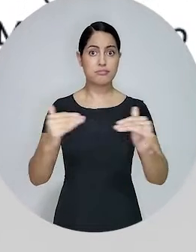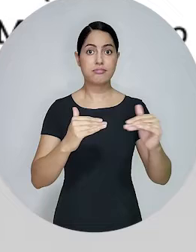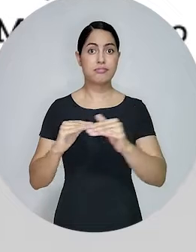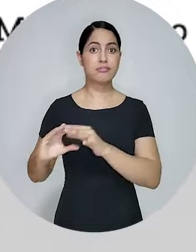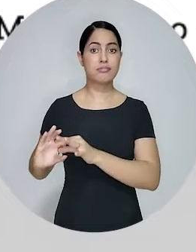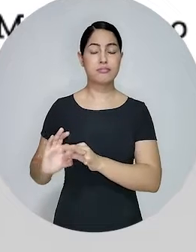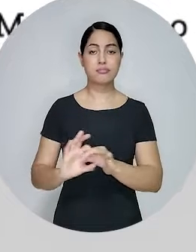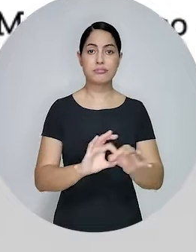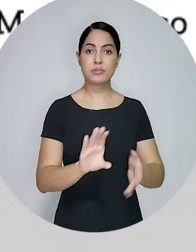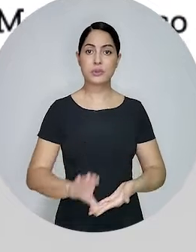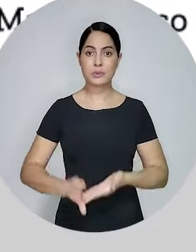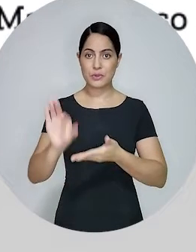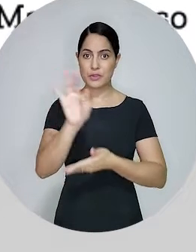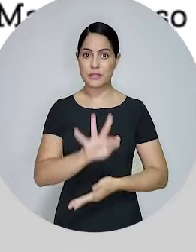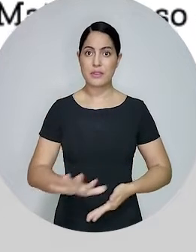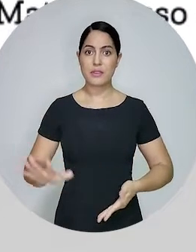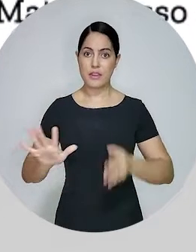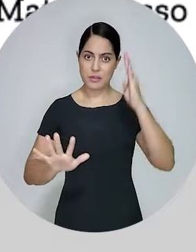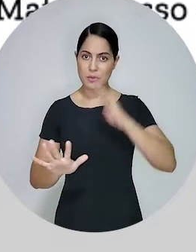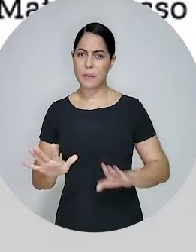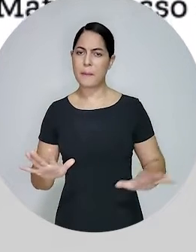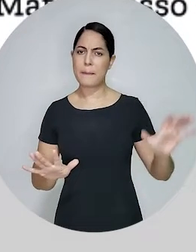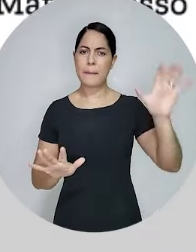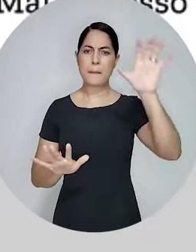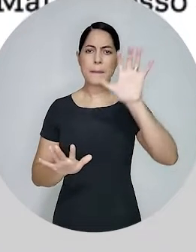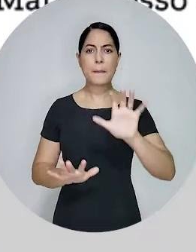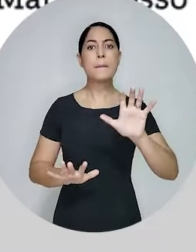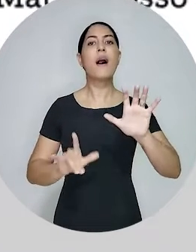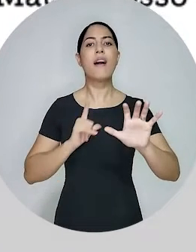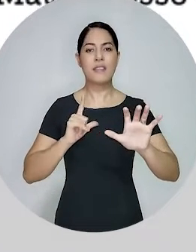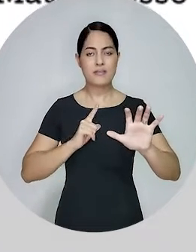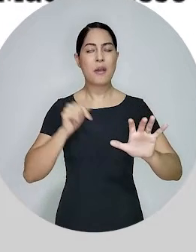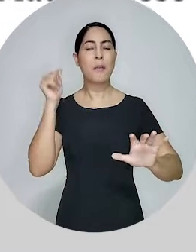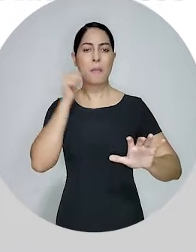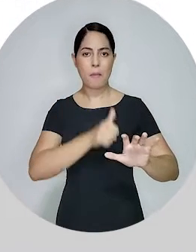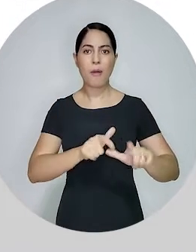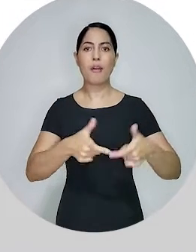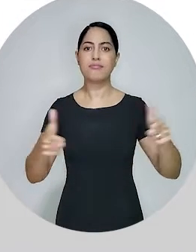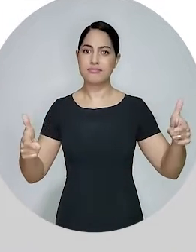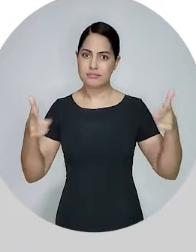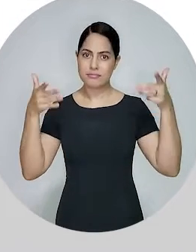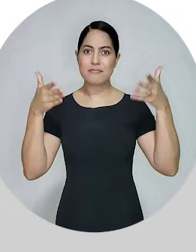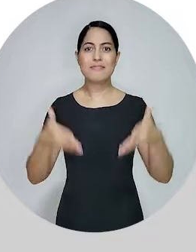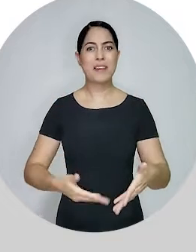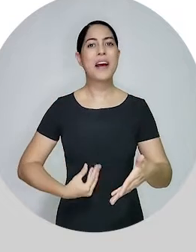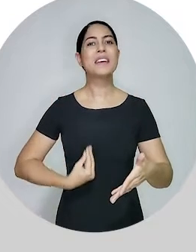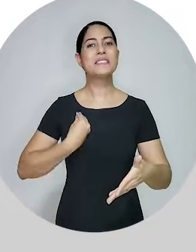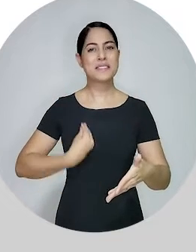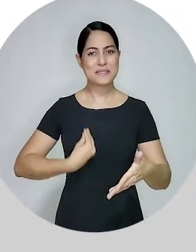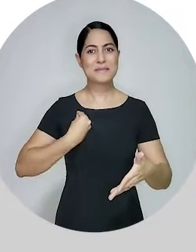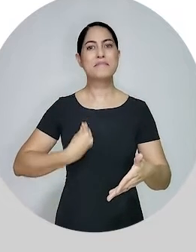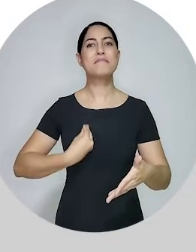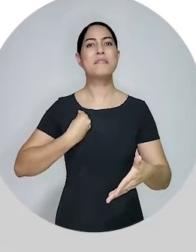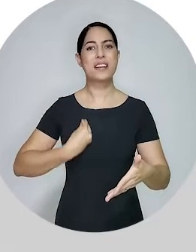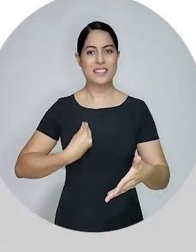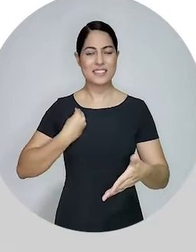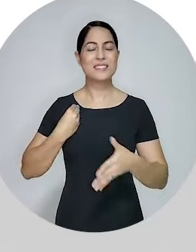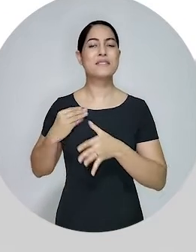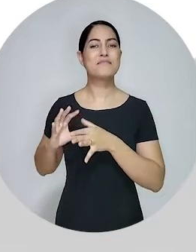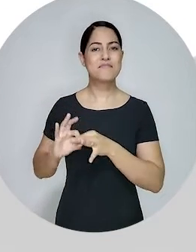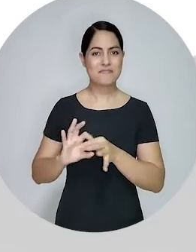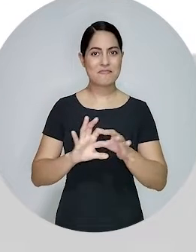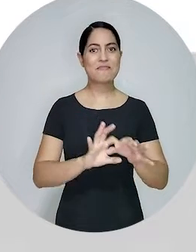anos, a entidade tem chapas paritárias no comando do Conselho Federal e das seccionais, com um aumento significativo